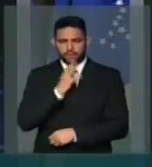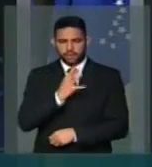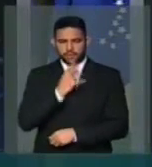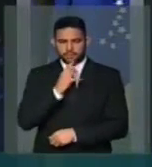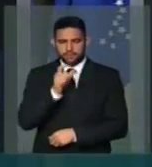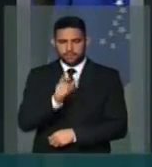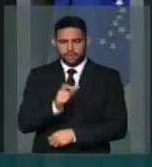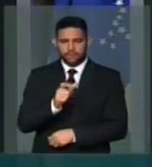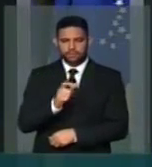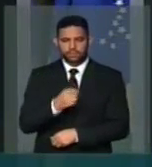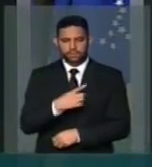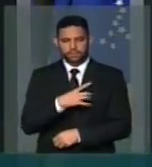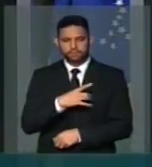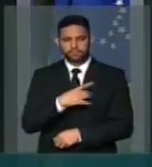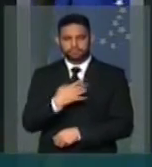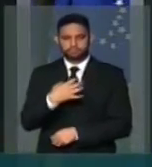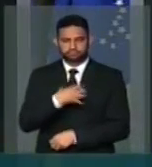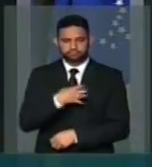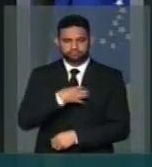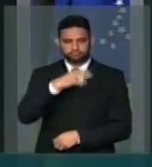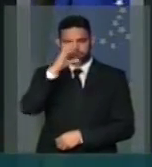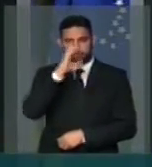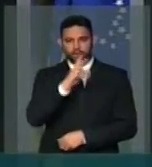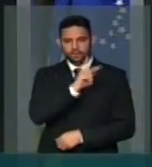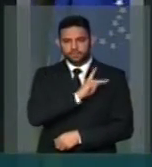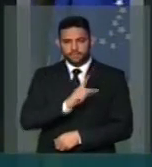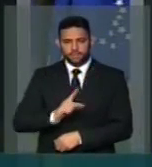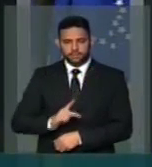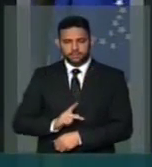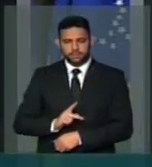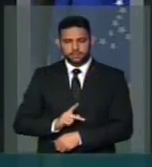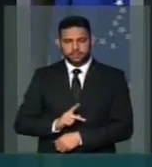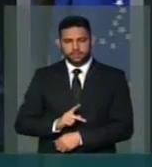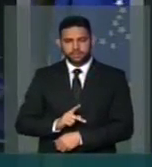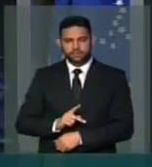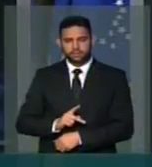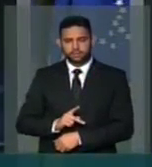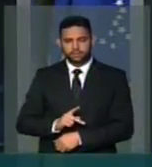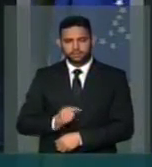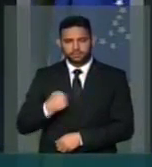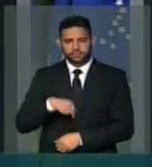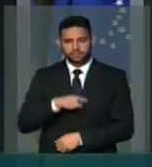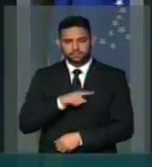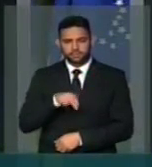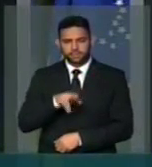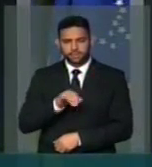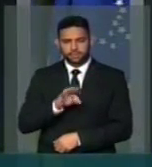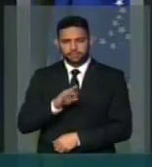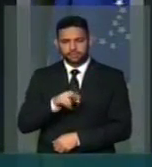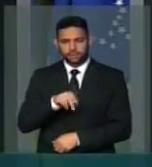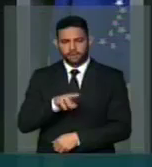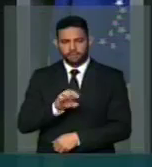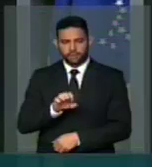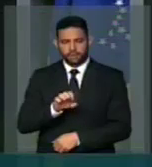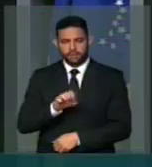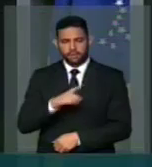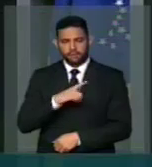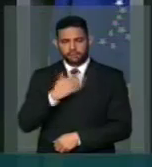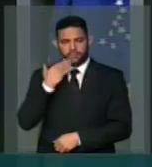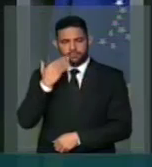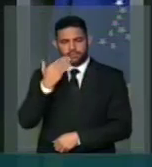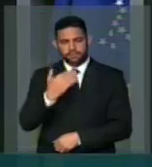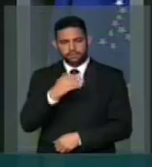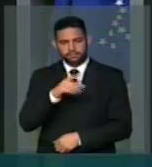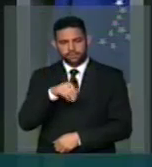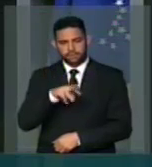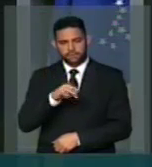de brasilidade, hoje presidente da República, presidente do nosso partido, Michel Temer. Quem me apresentou Michel